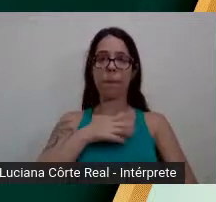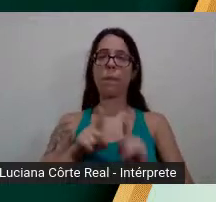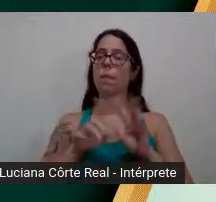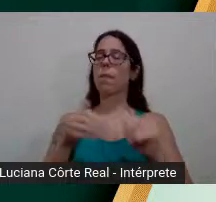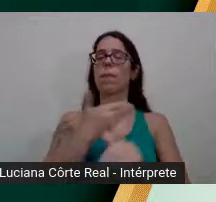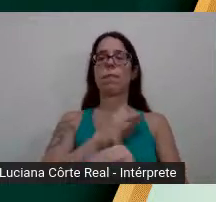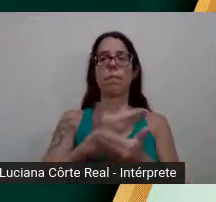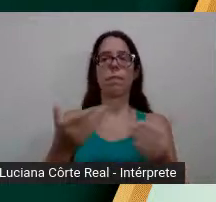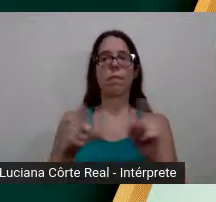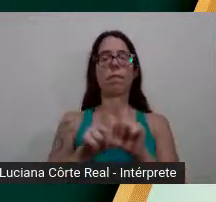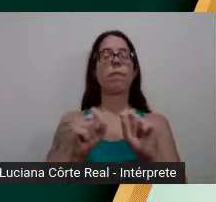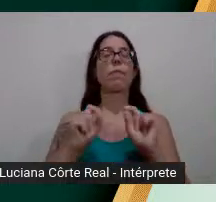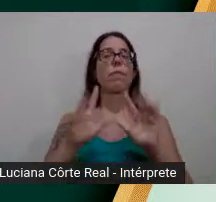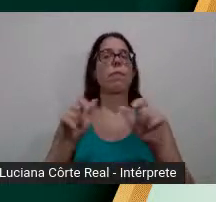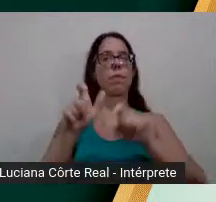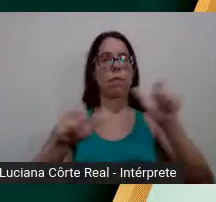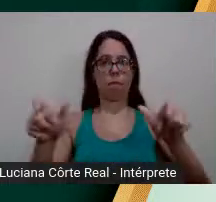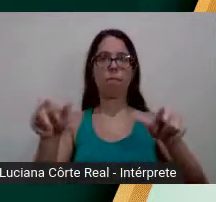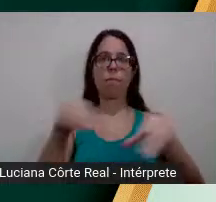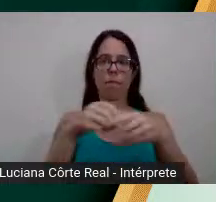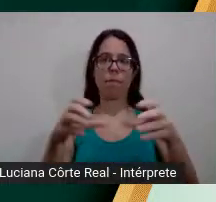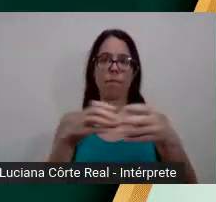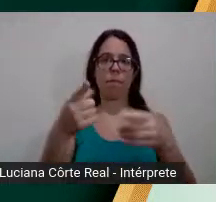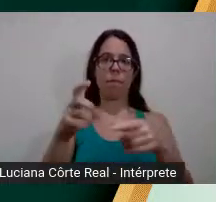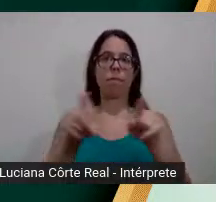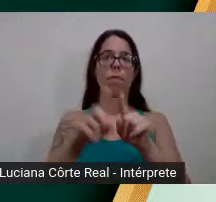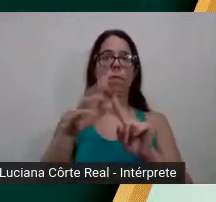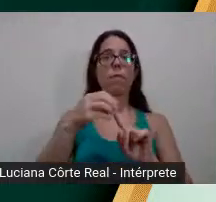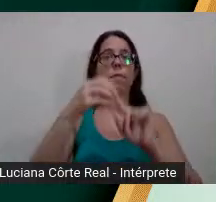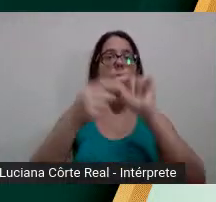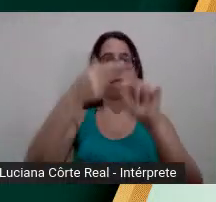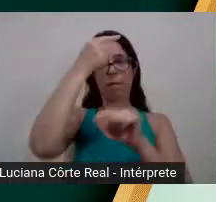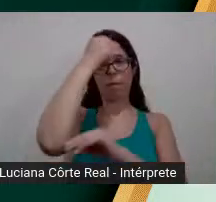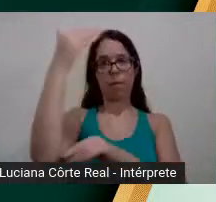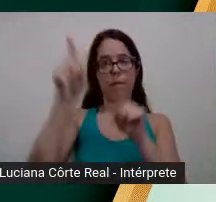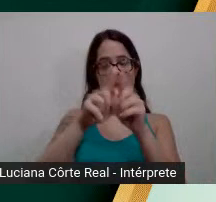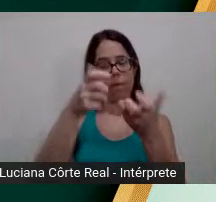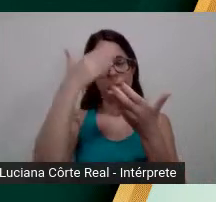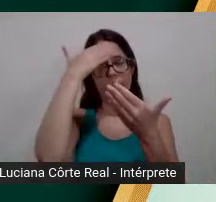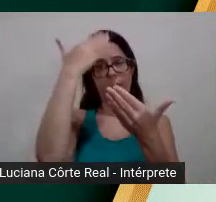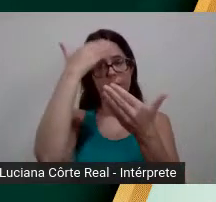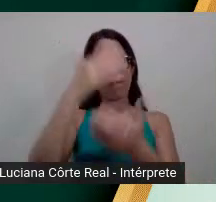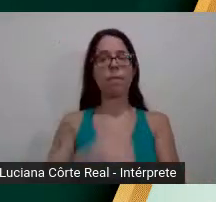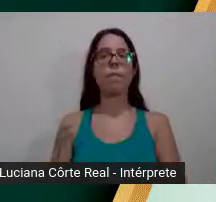amigos, a todos da Turma 15 e principalmente a Unipampa também. Muito obrigada.